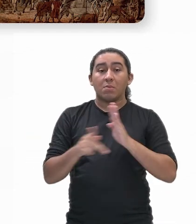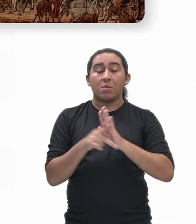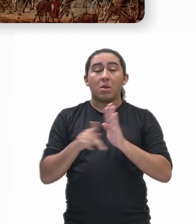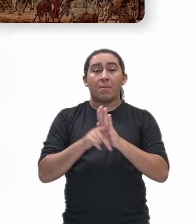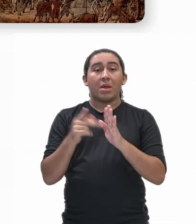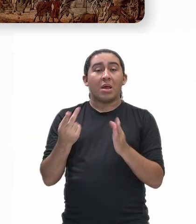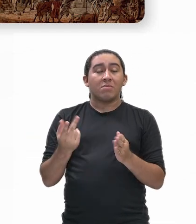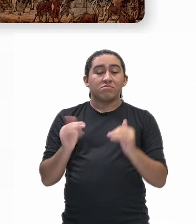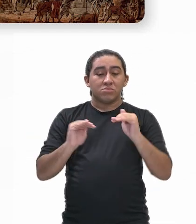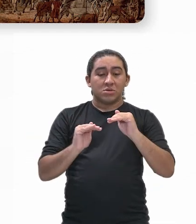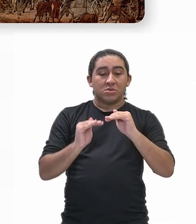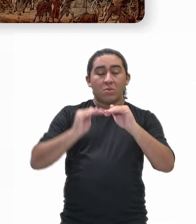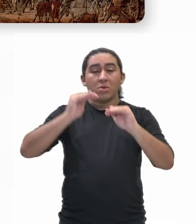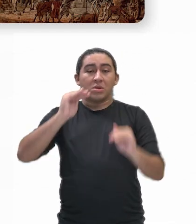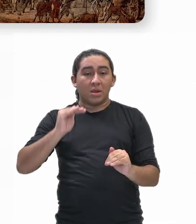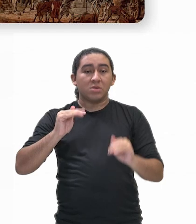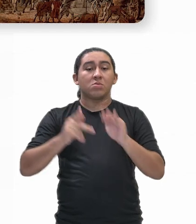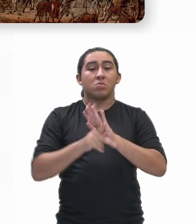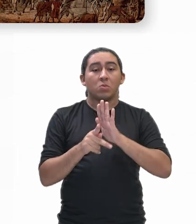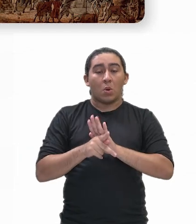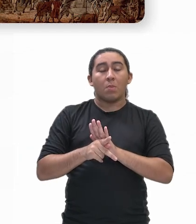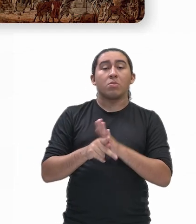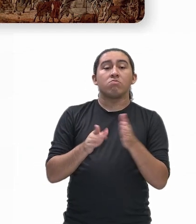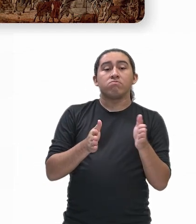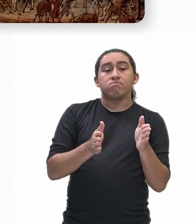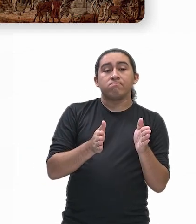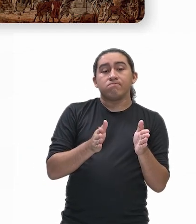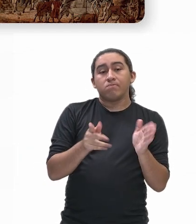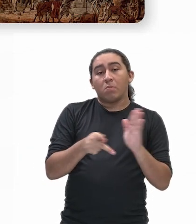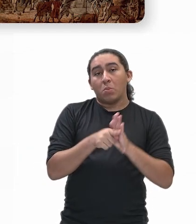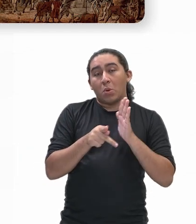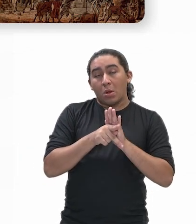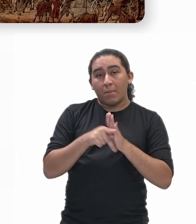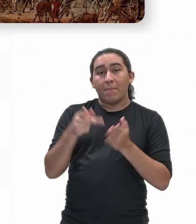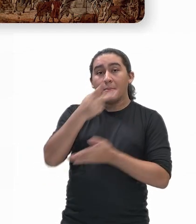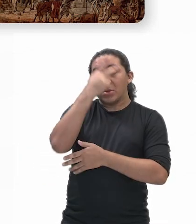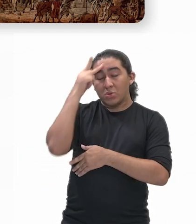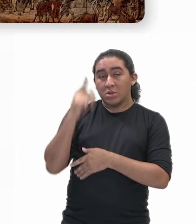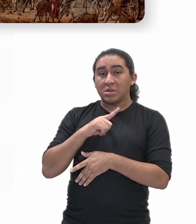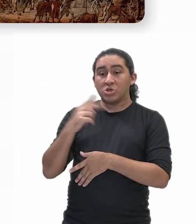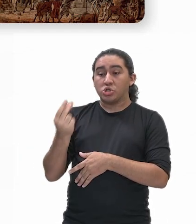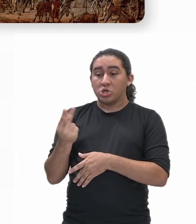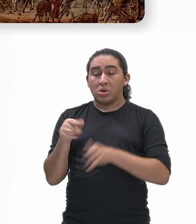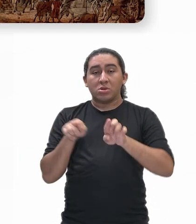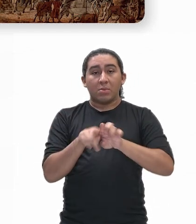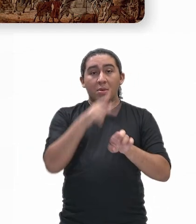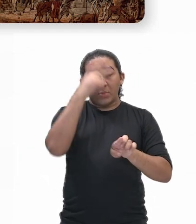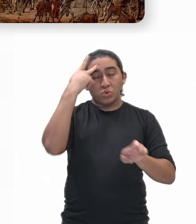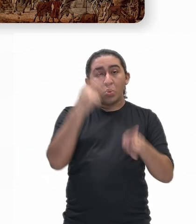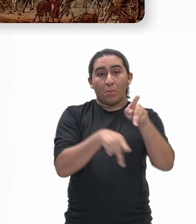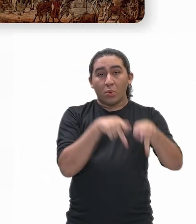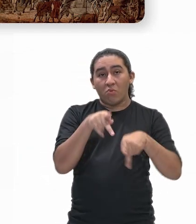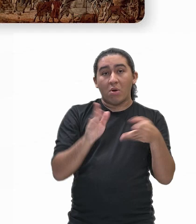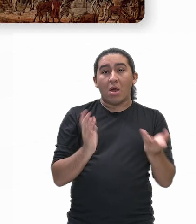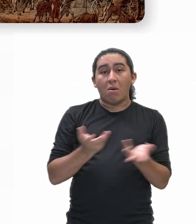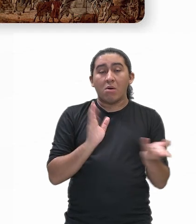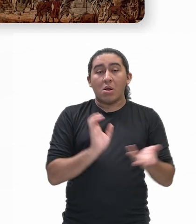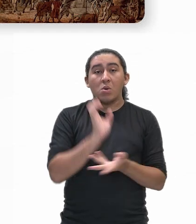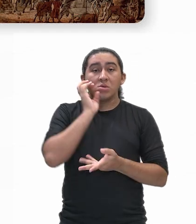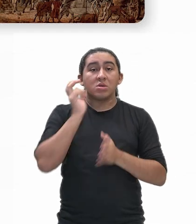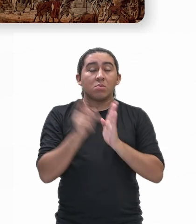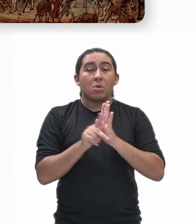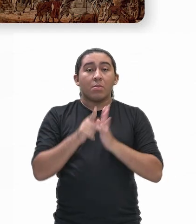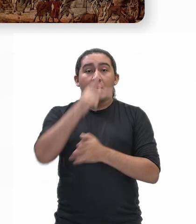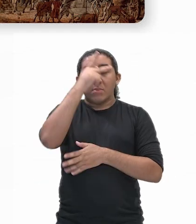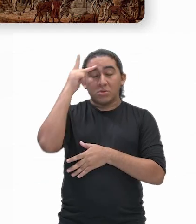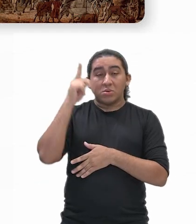desigualdade existente entre os nobres e plebeus agora acontece entre os proprietários, que são os donos dos